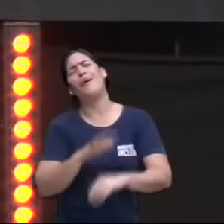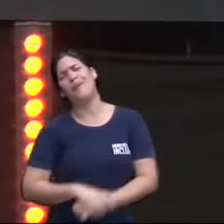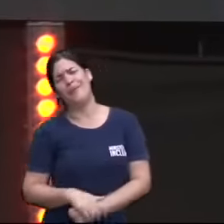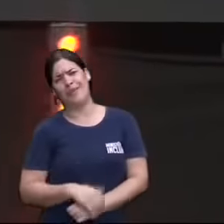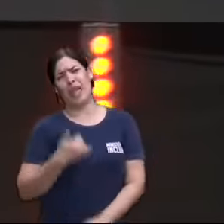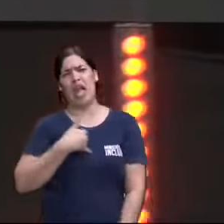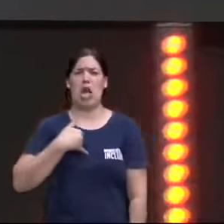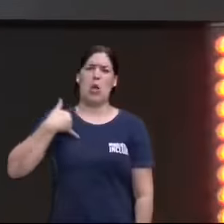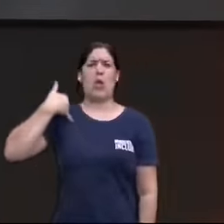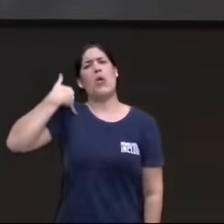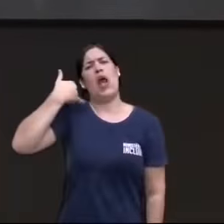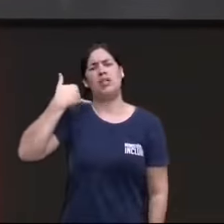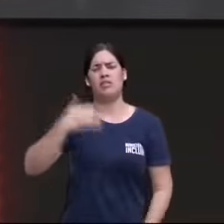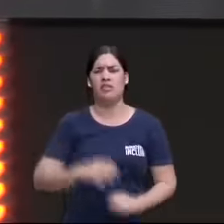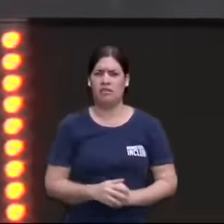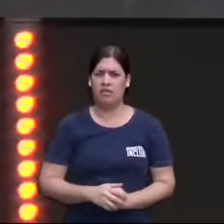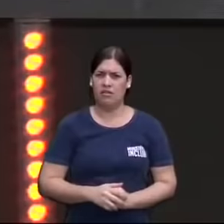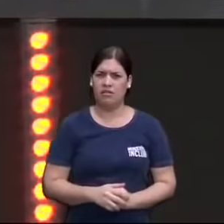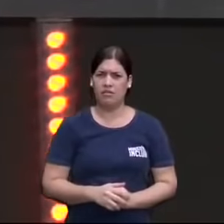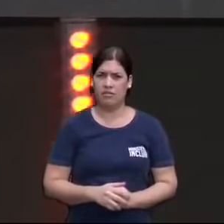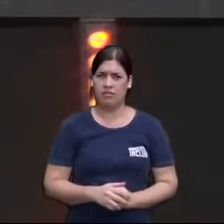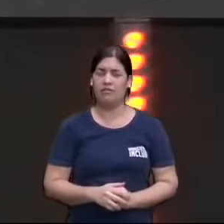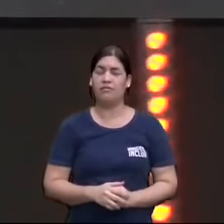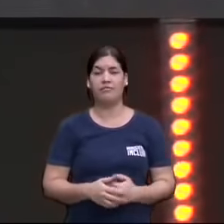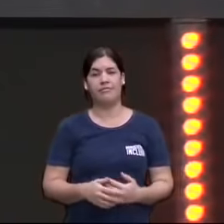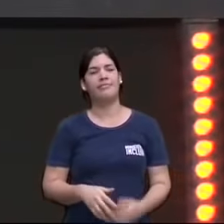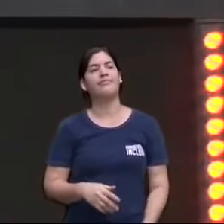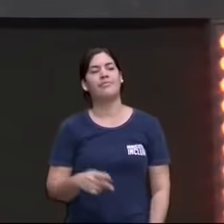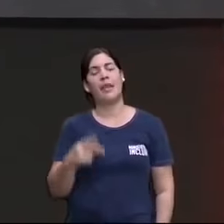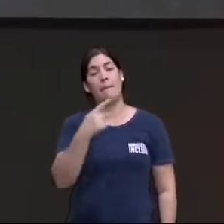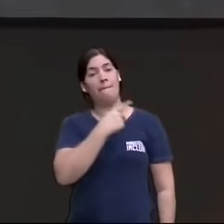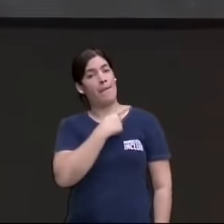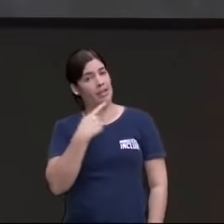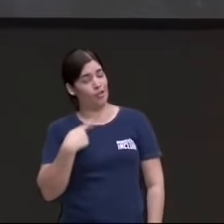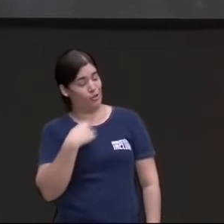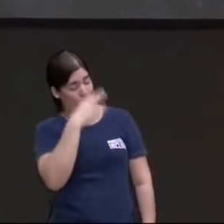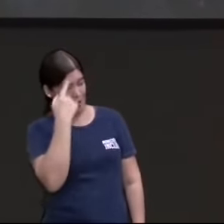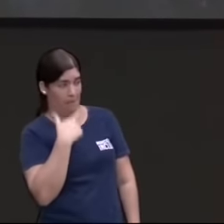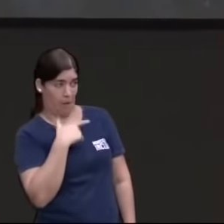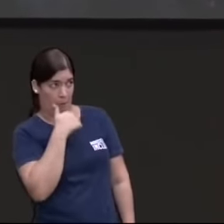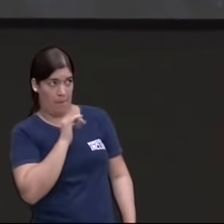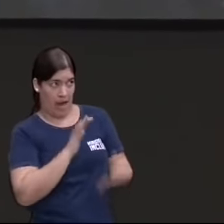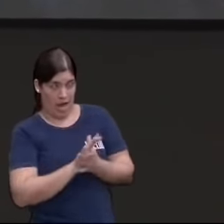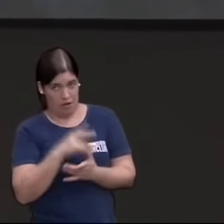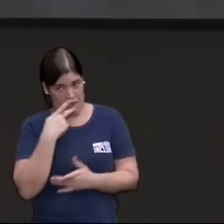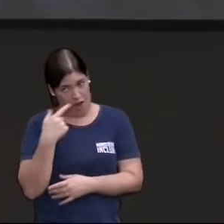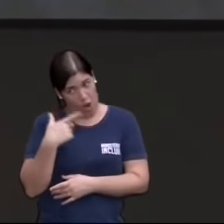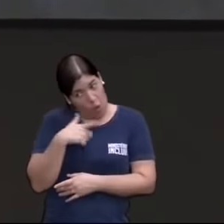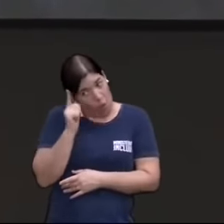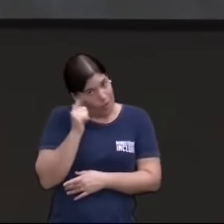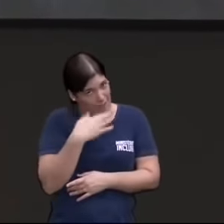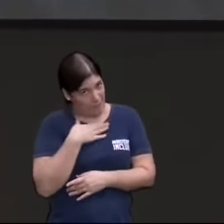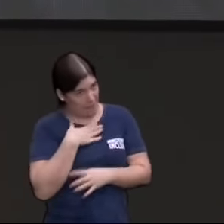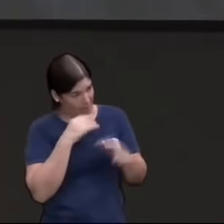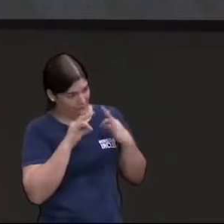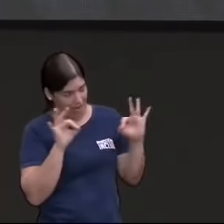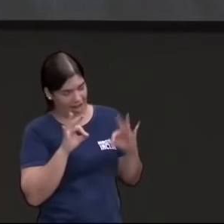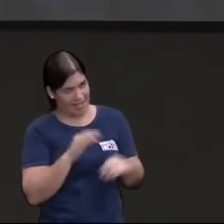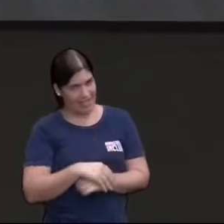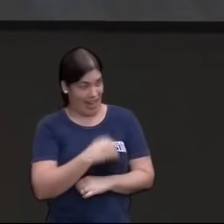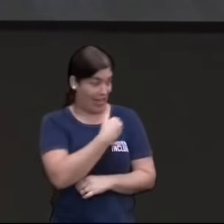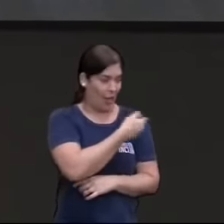arrogância. É muita arrogância. Pastor, meu marido aqui do lado falou isso ontem para mim.